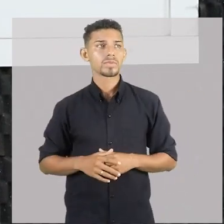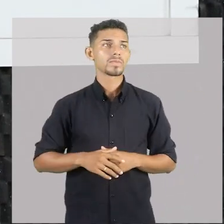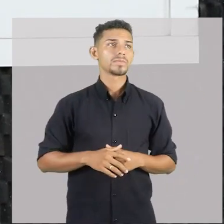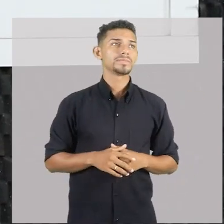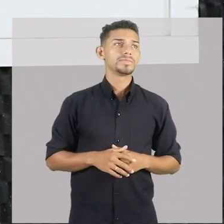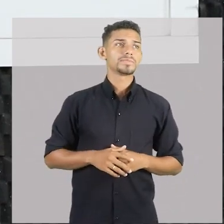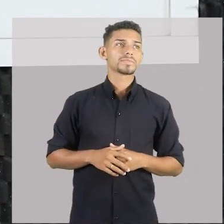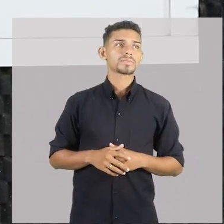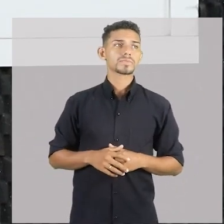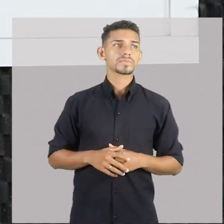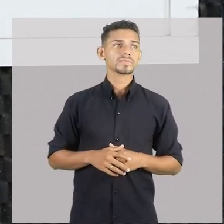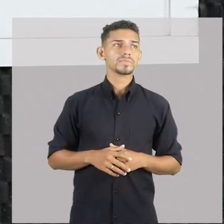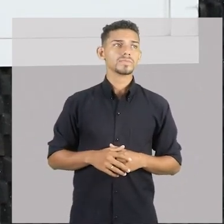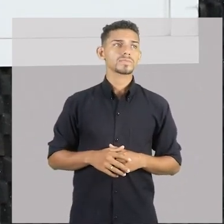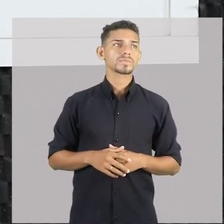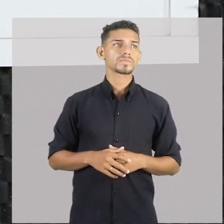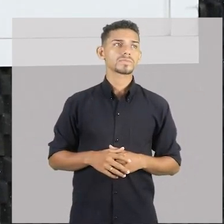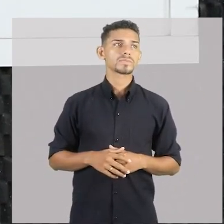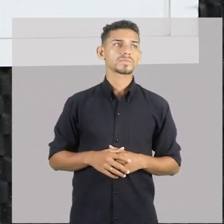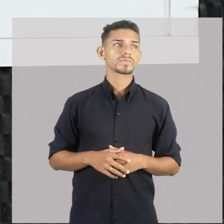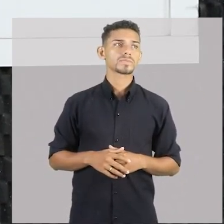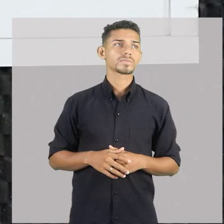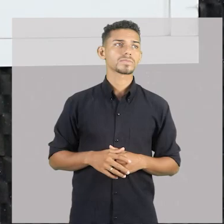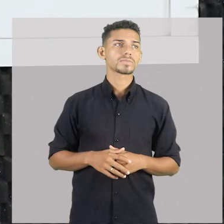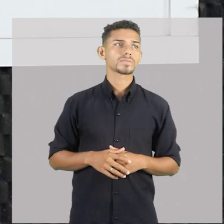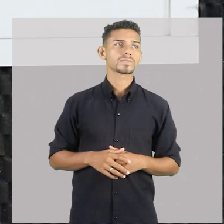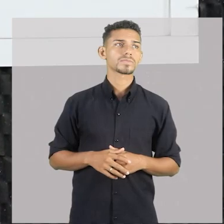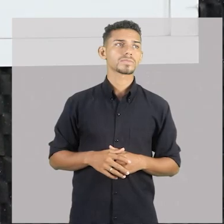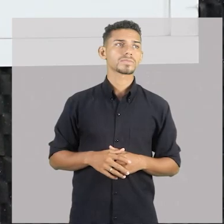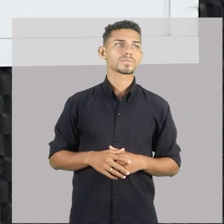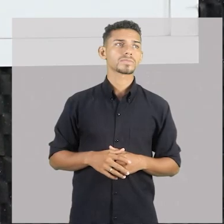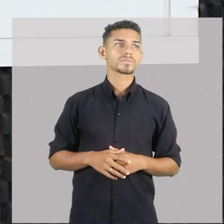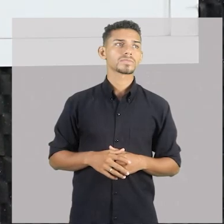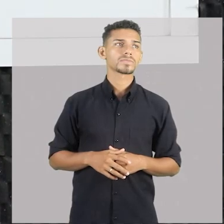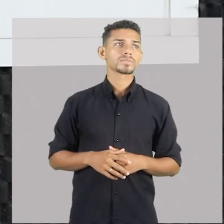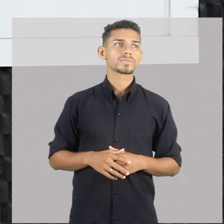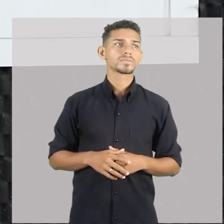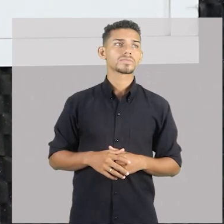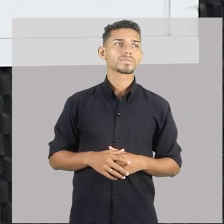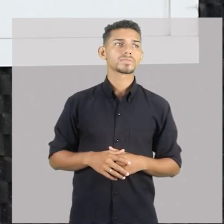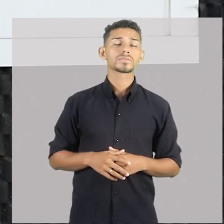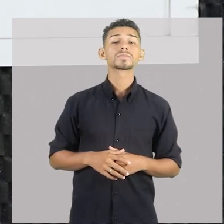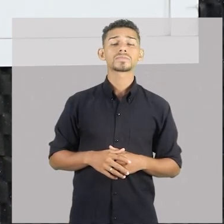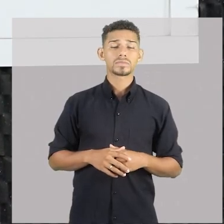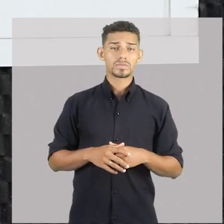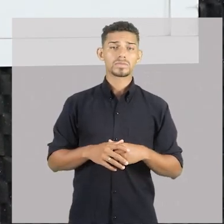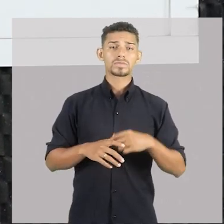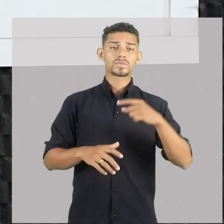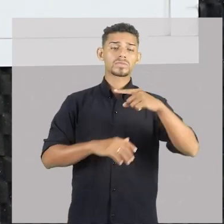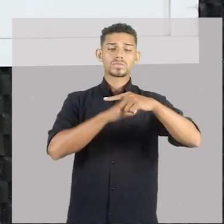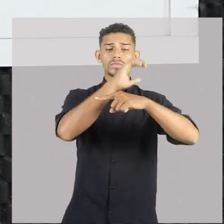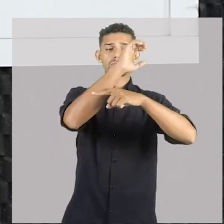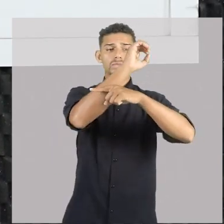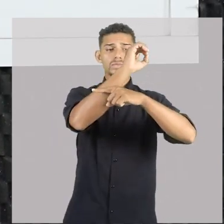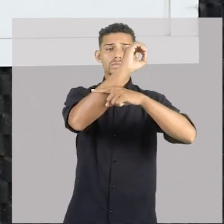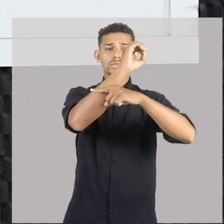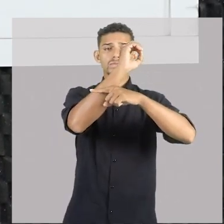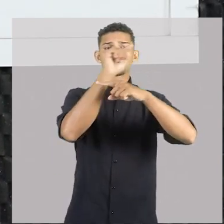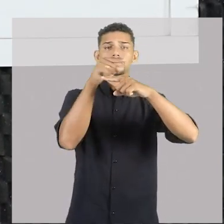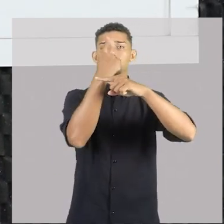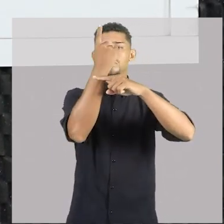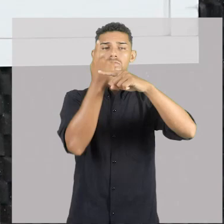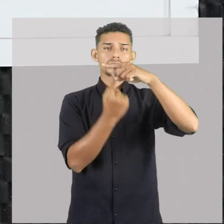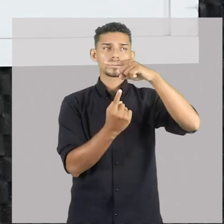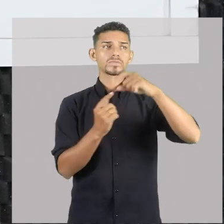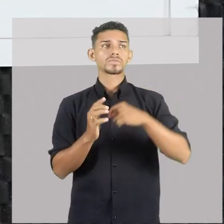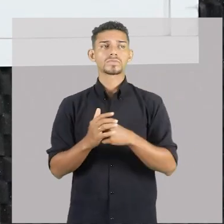né? Já vimos aí em aulas passadas. Aqui, como não tem nada, está subtendido aqui o número 1. Aí eu começo pelo que eu não sei. Eu não